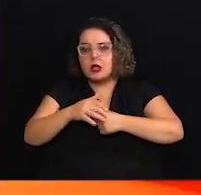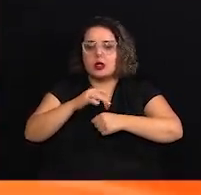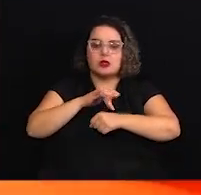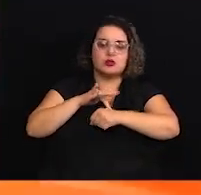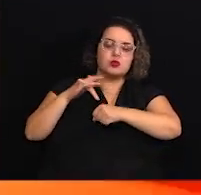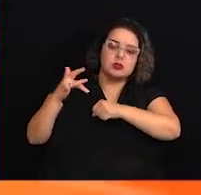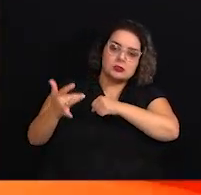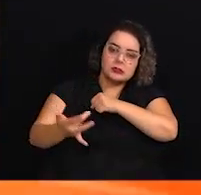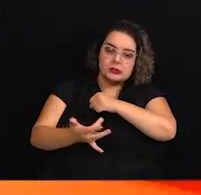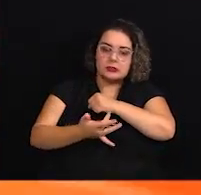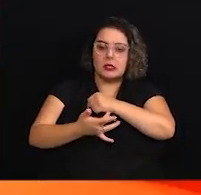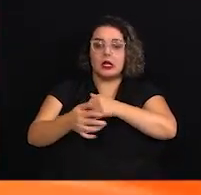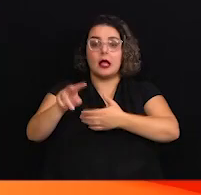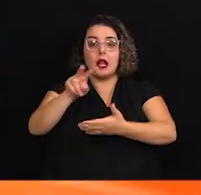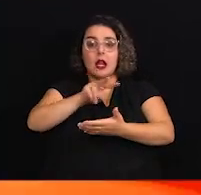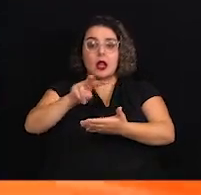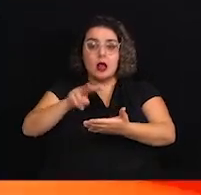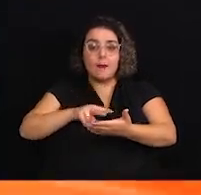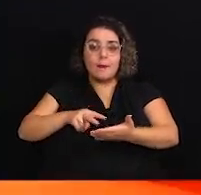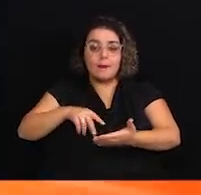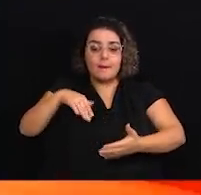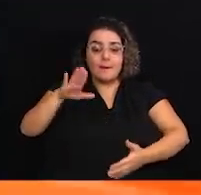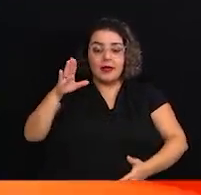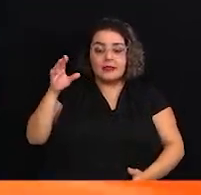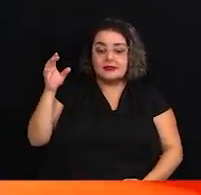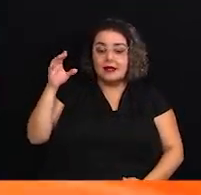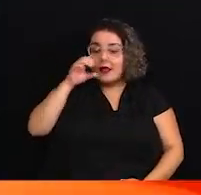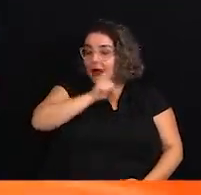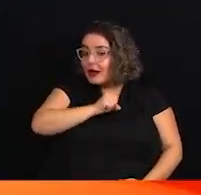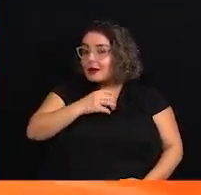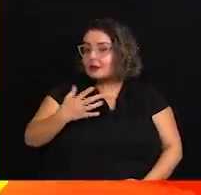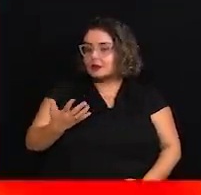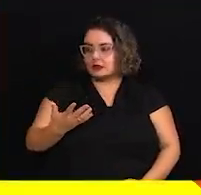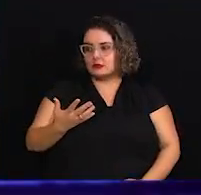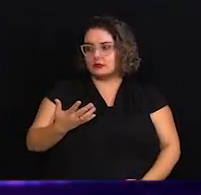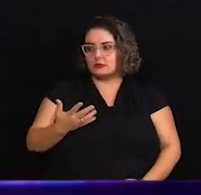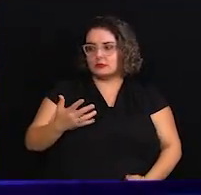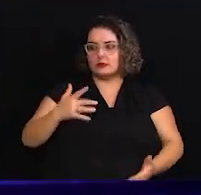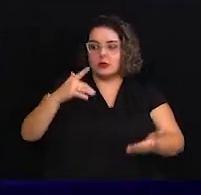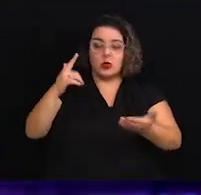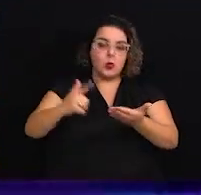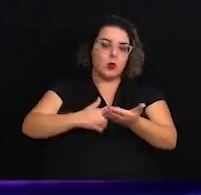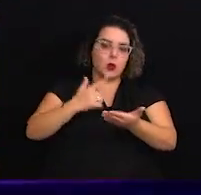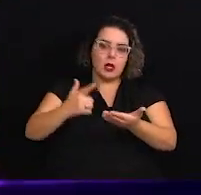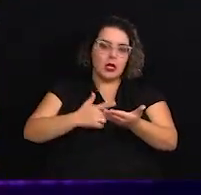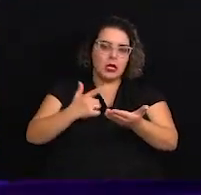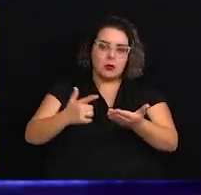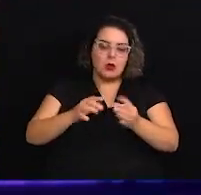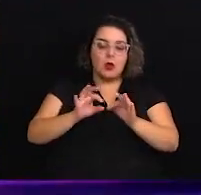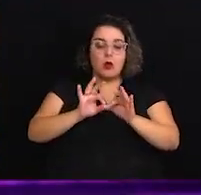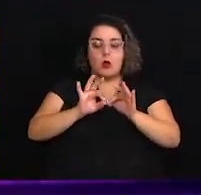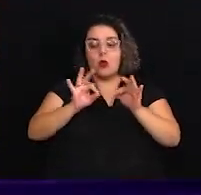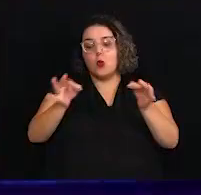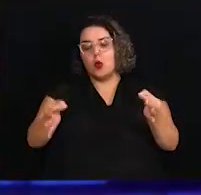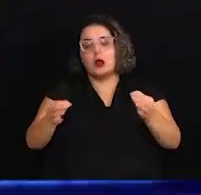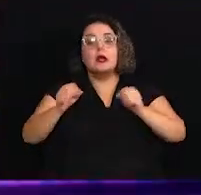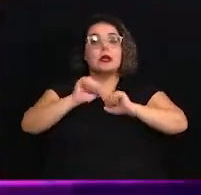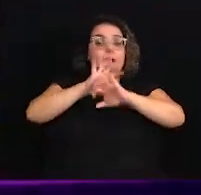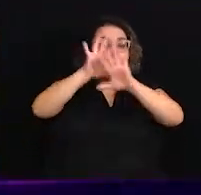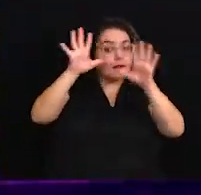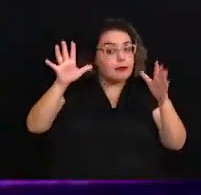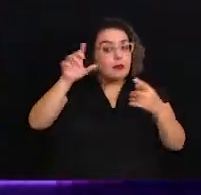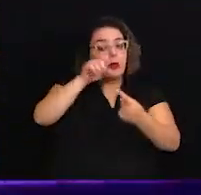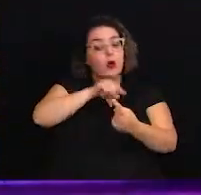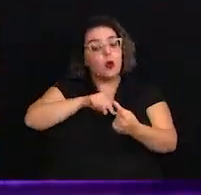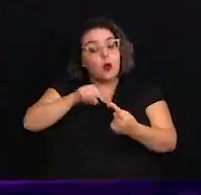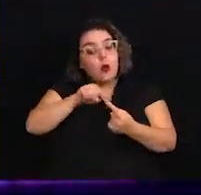redes sociais, onde a leitura tem que ser mais rápida. Então, o livro ele não é prolixo, ele é muito